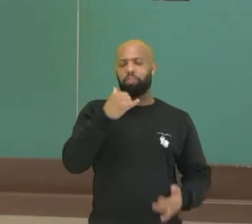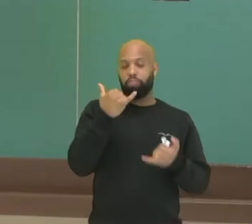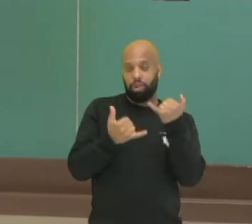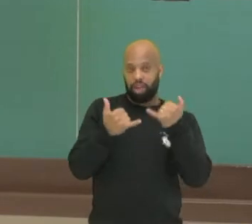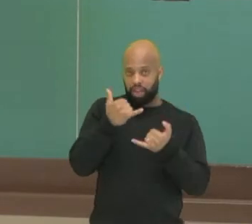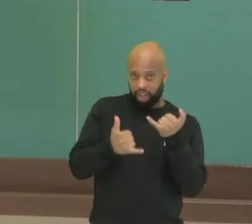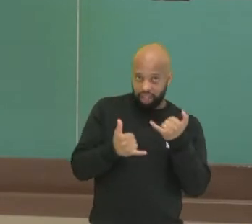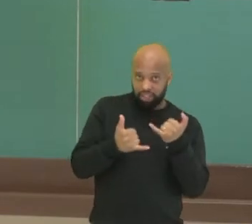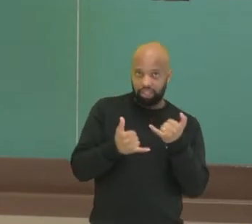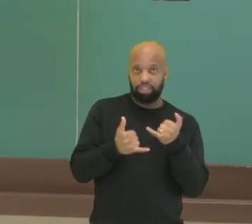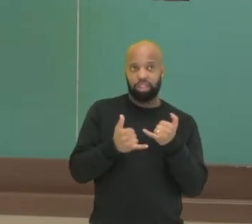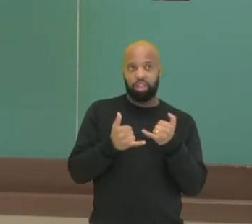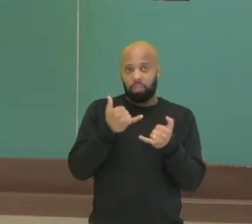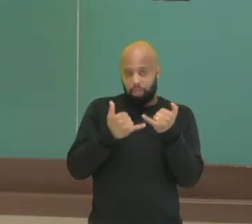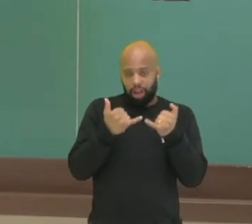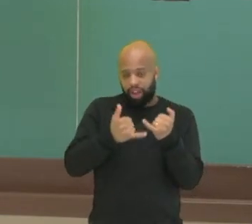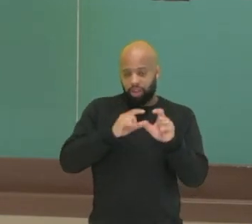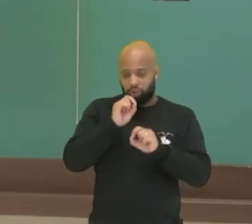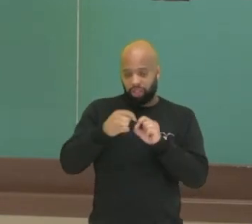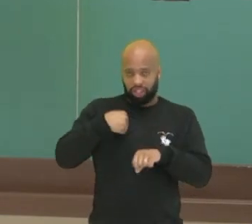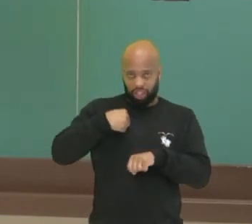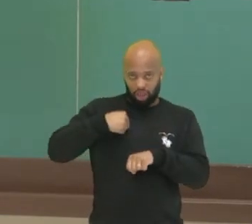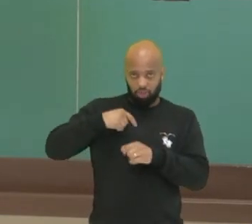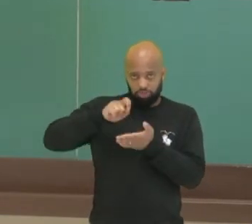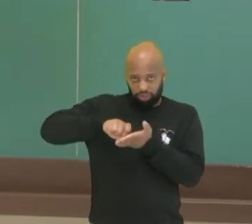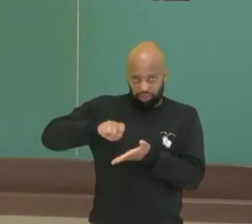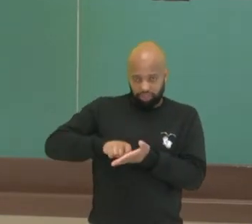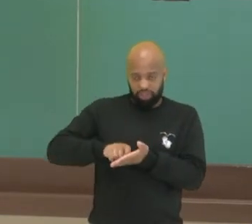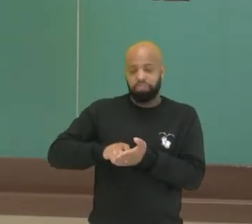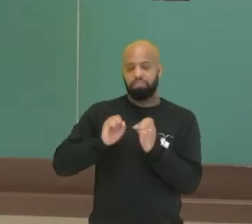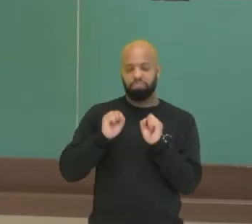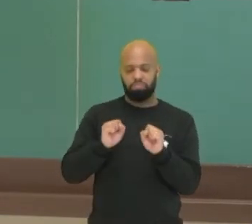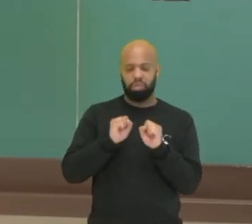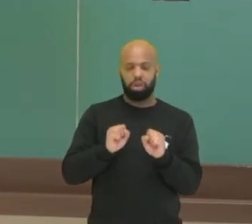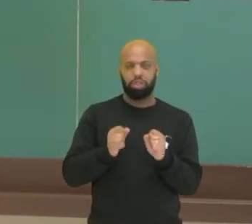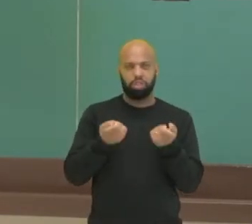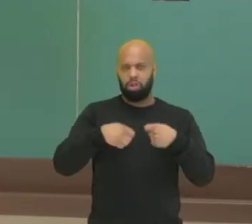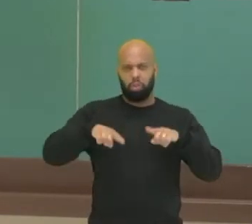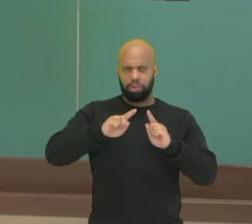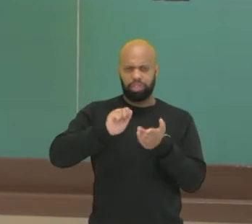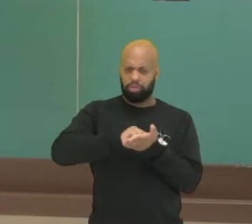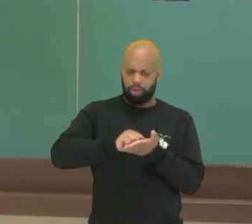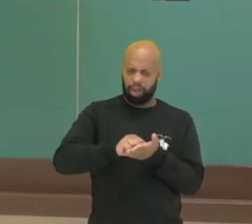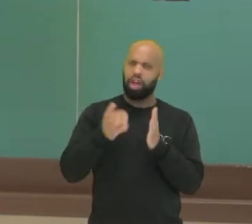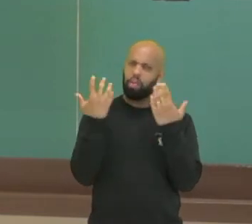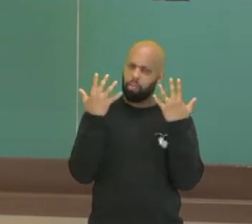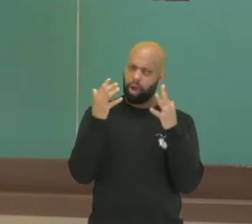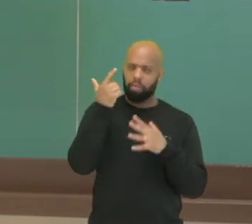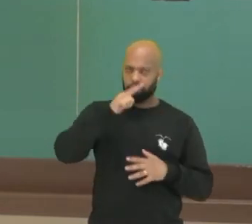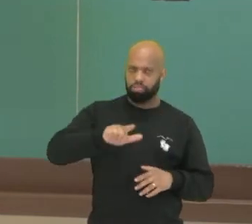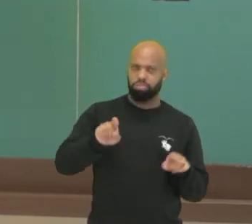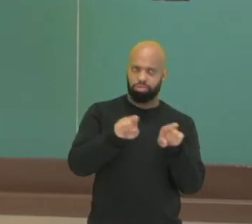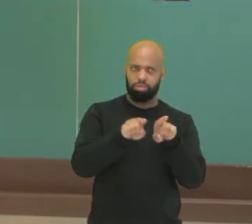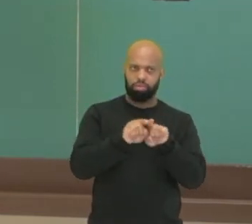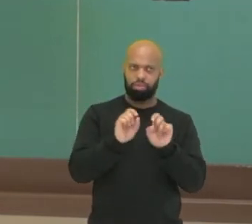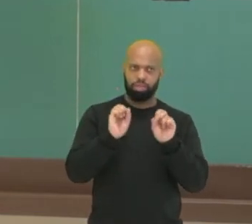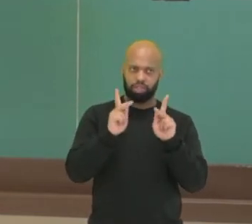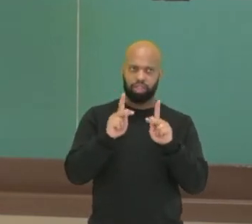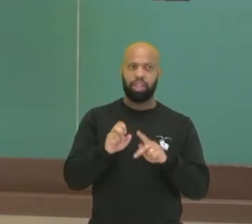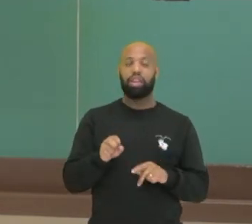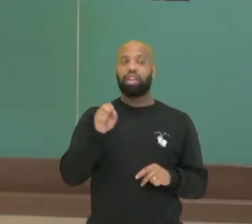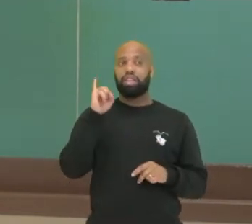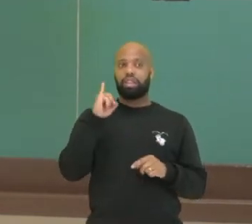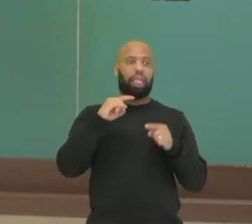se aproxima, veio ao encontro do que se espera como a resposta correta, vocês estão de parabéns, com certeza acertaram. E se